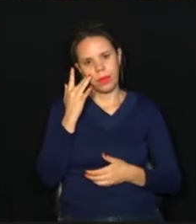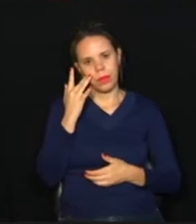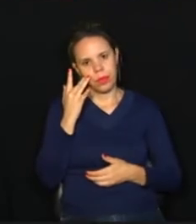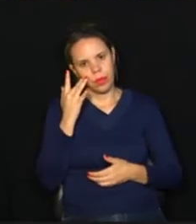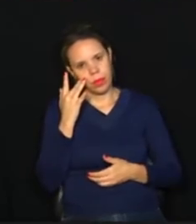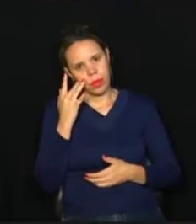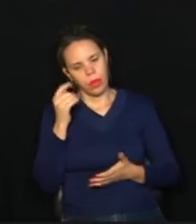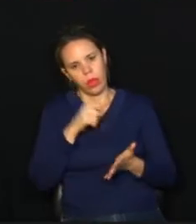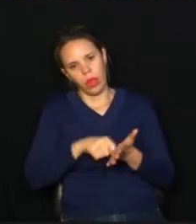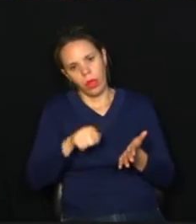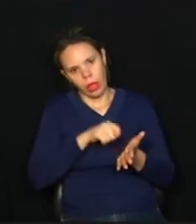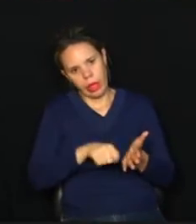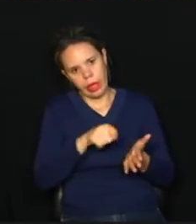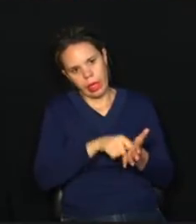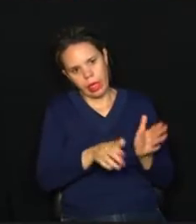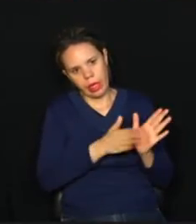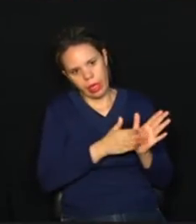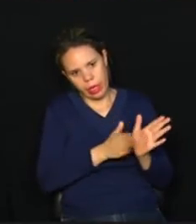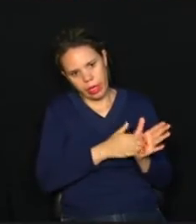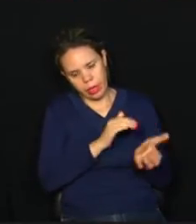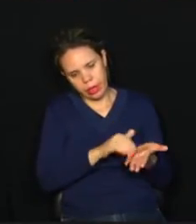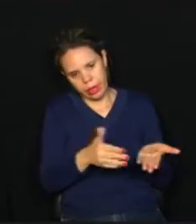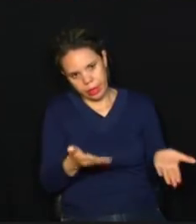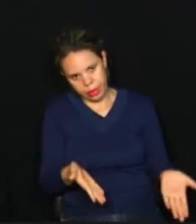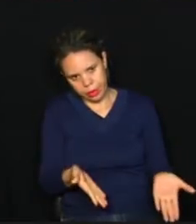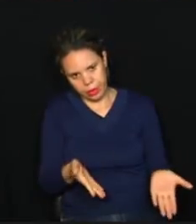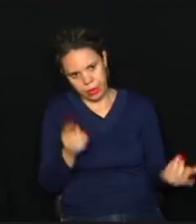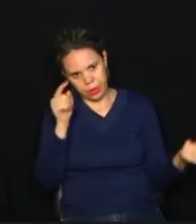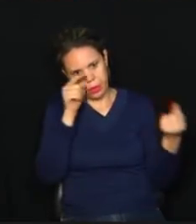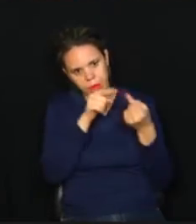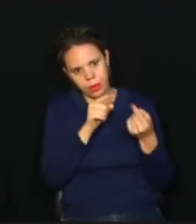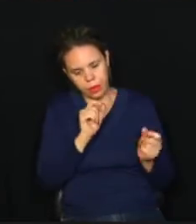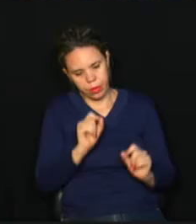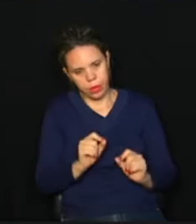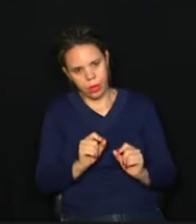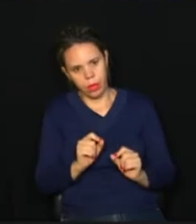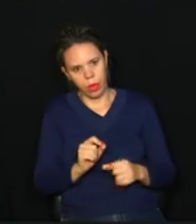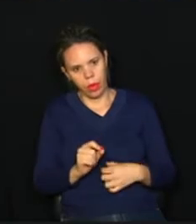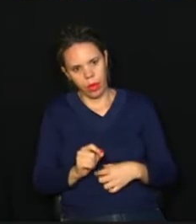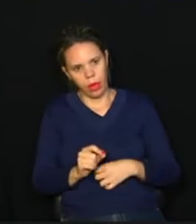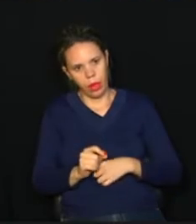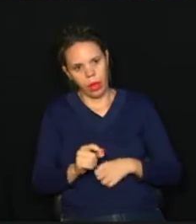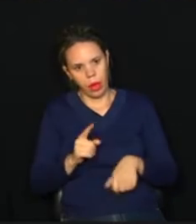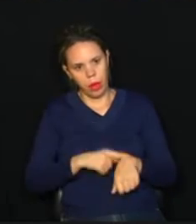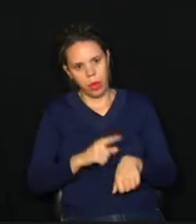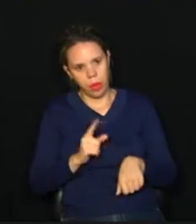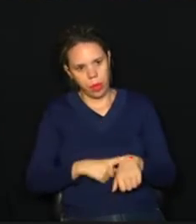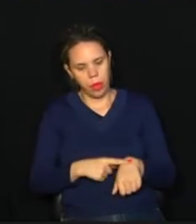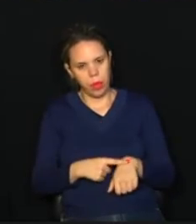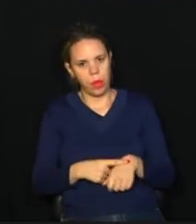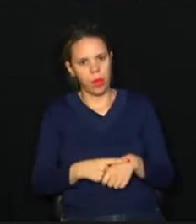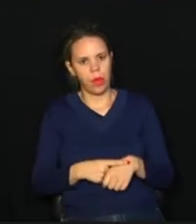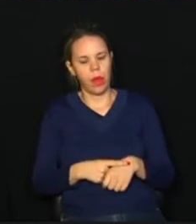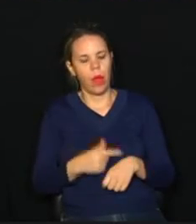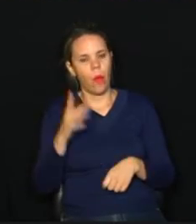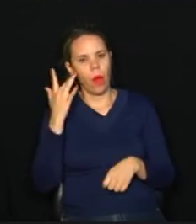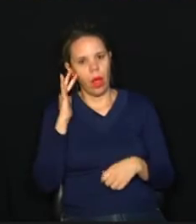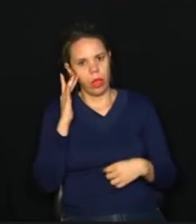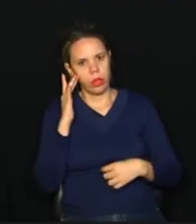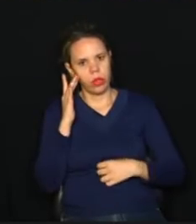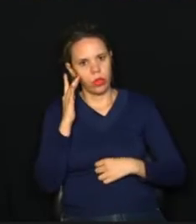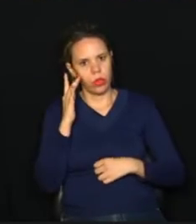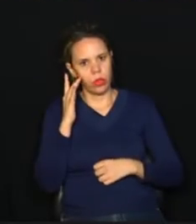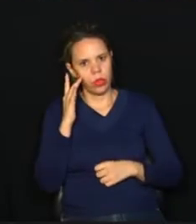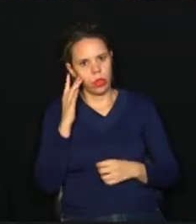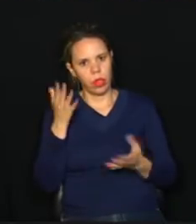foi proposto, no sentido de, a partir desse momento, que eu considero, no